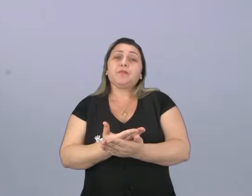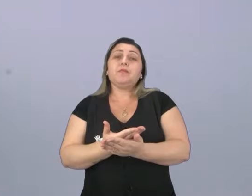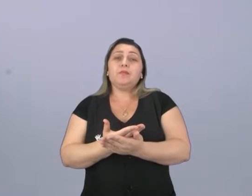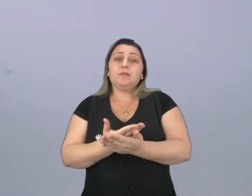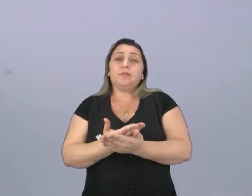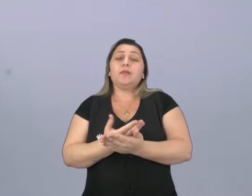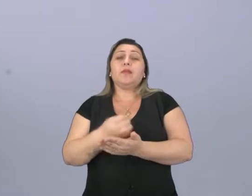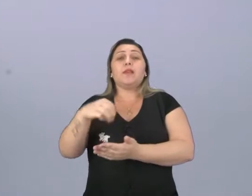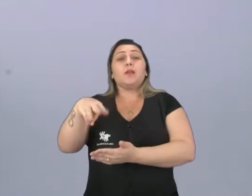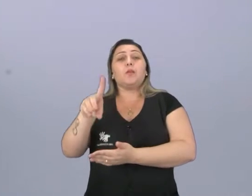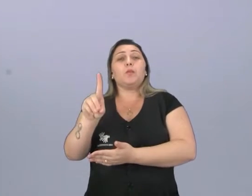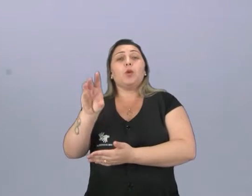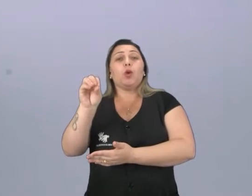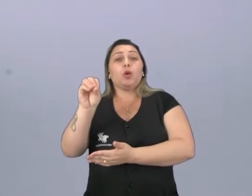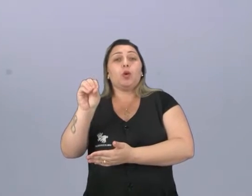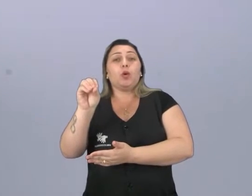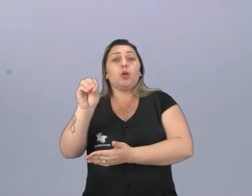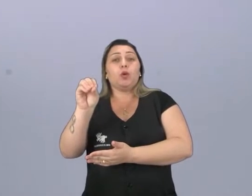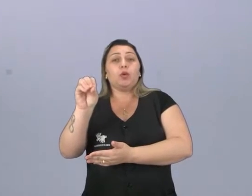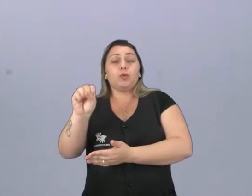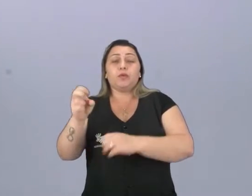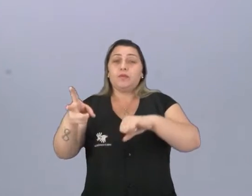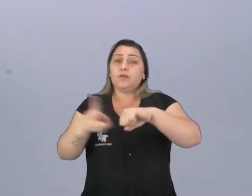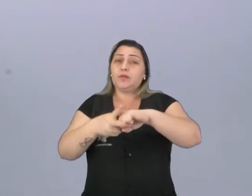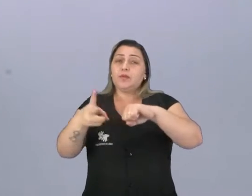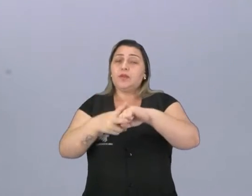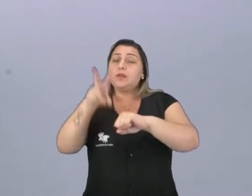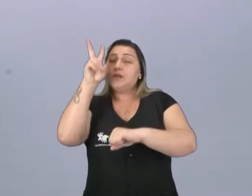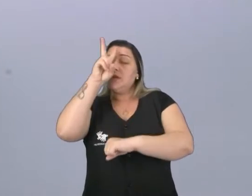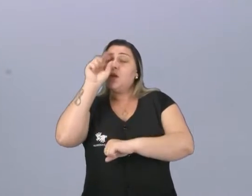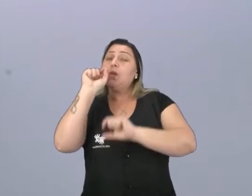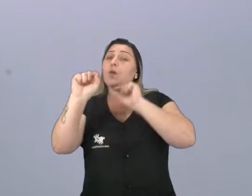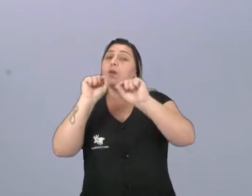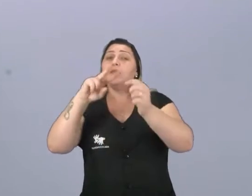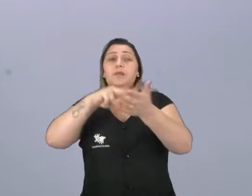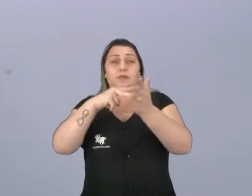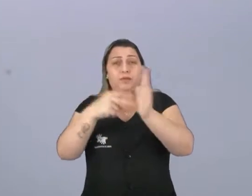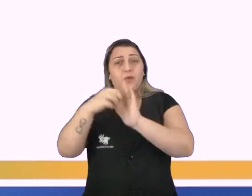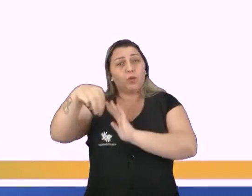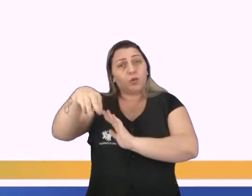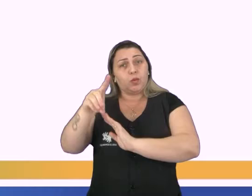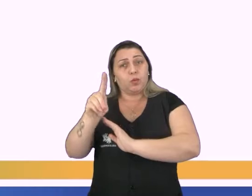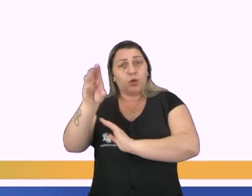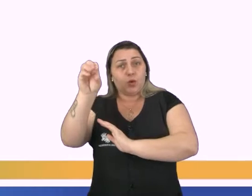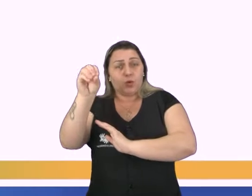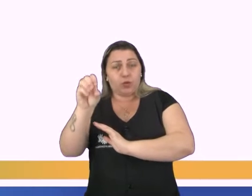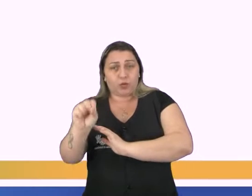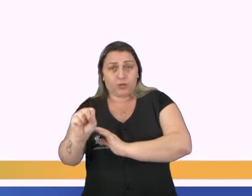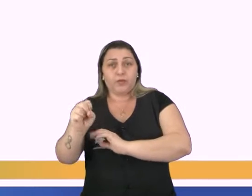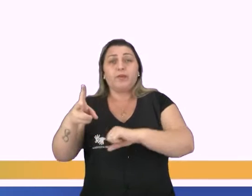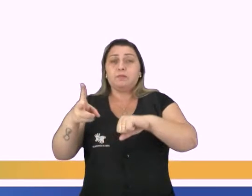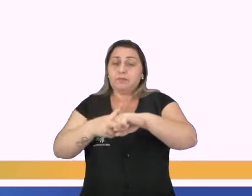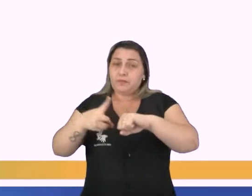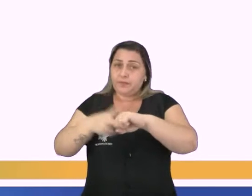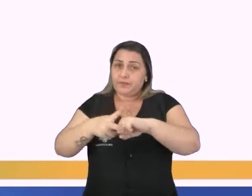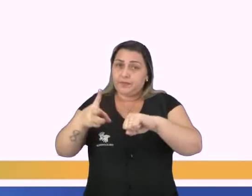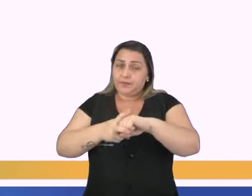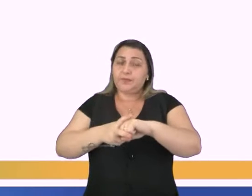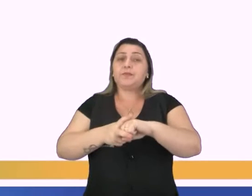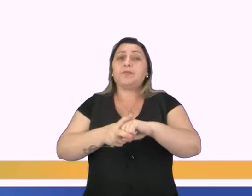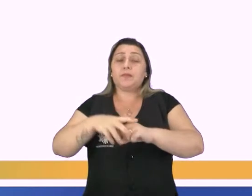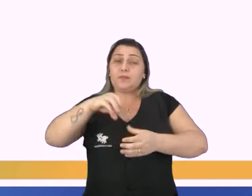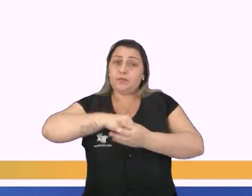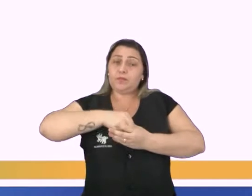os modos verbais. Vamos relembrar de que se trata os modos verbais? Chamamos de modos verbais